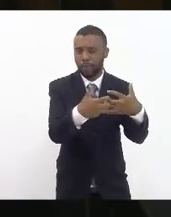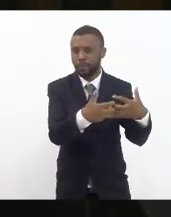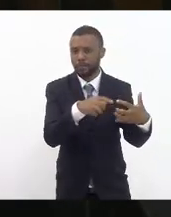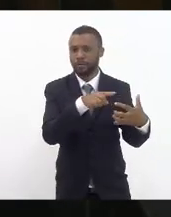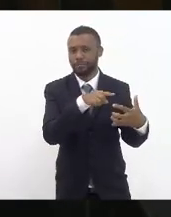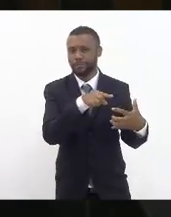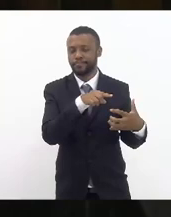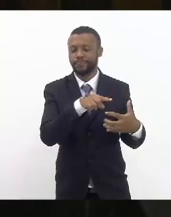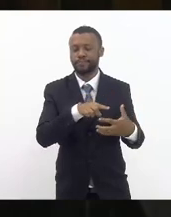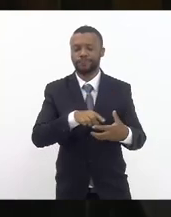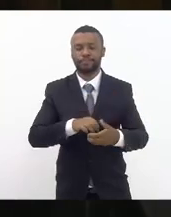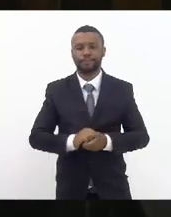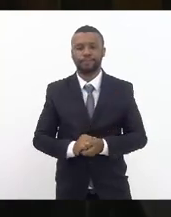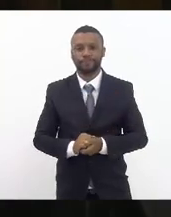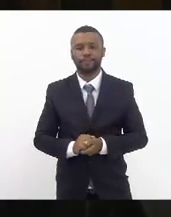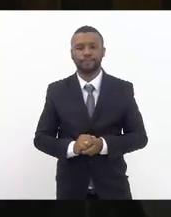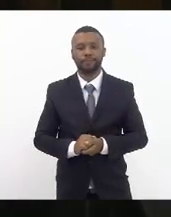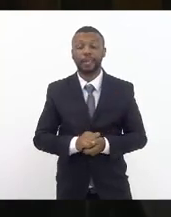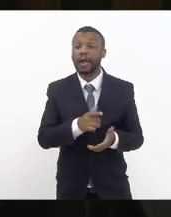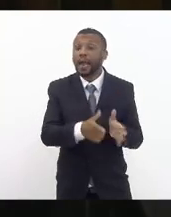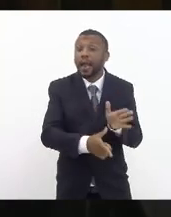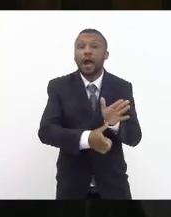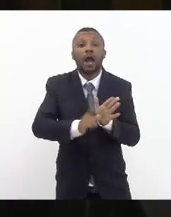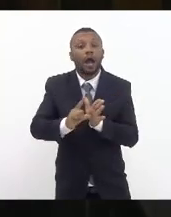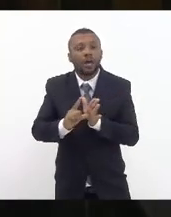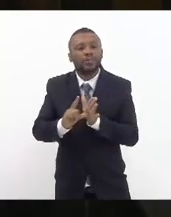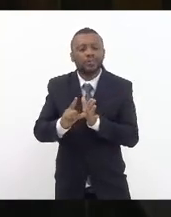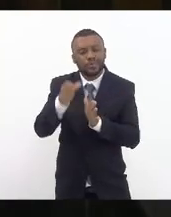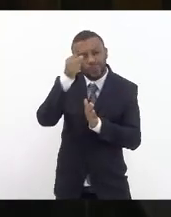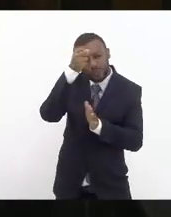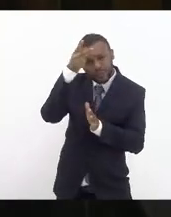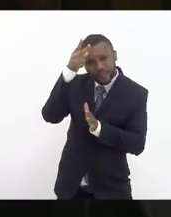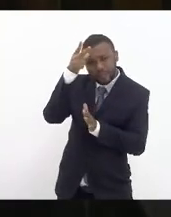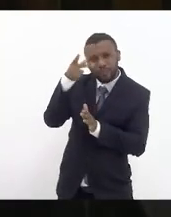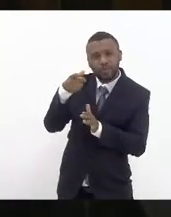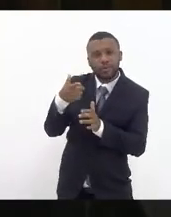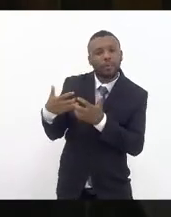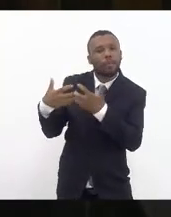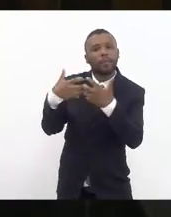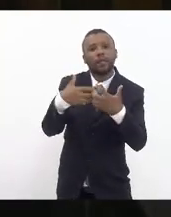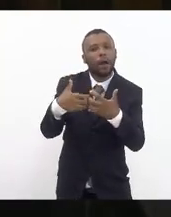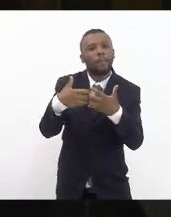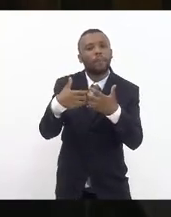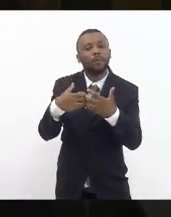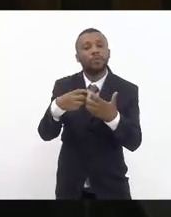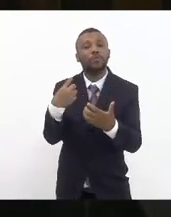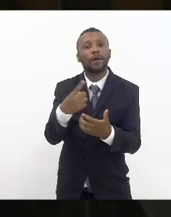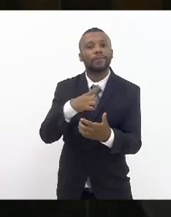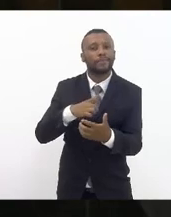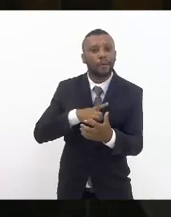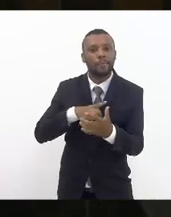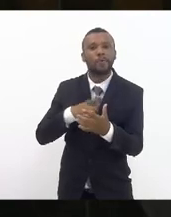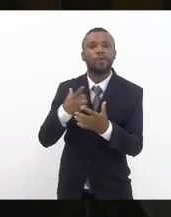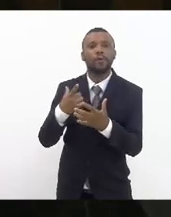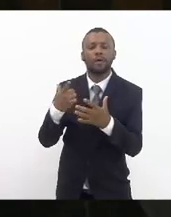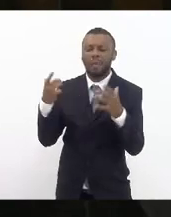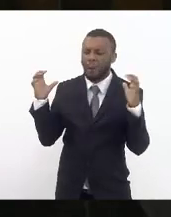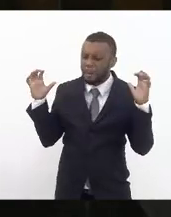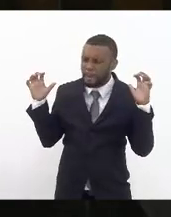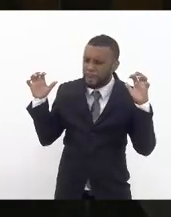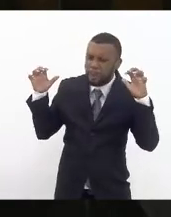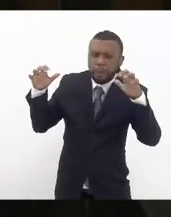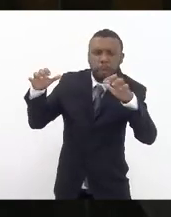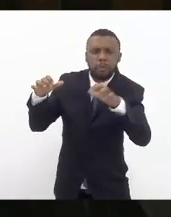Petrópolis e, antes de Petrópolis, em 16 municípios do